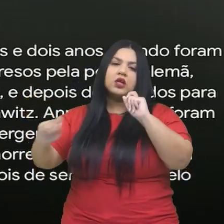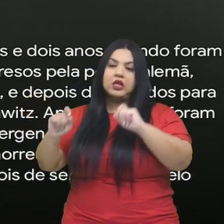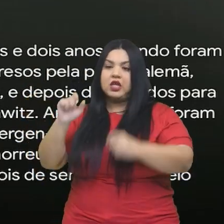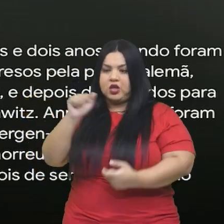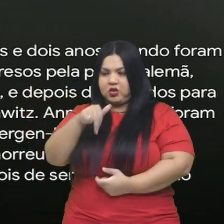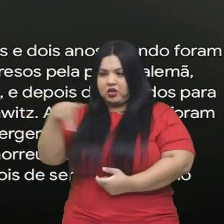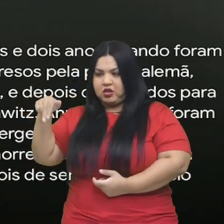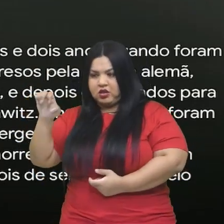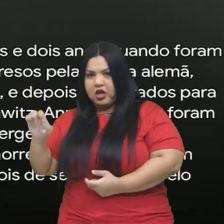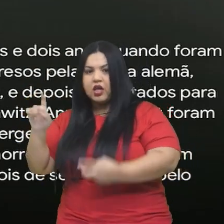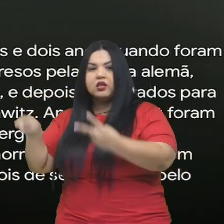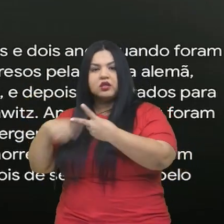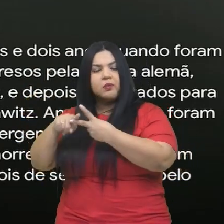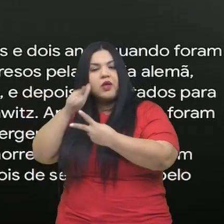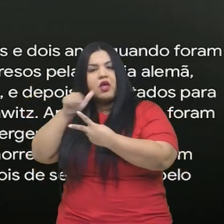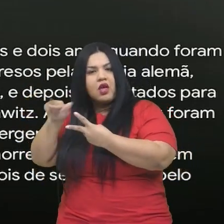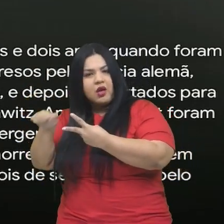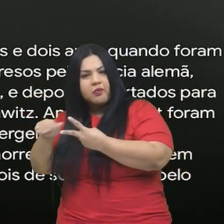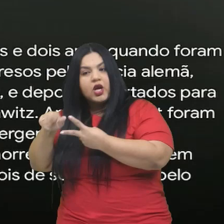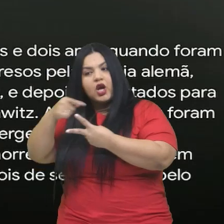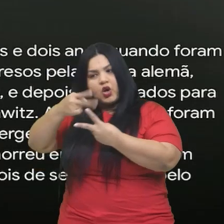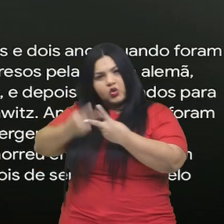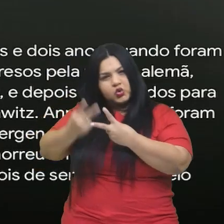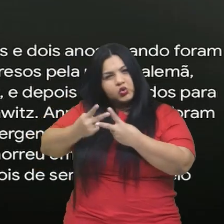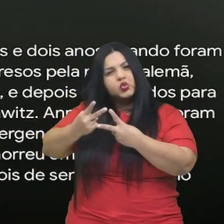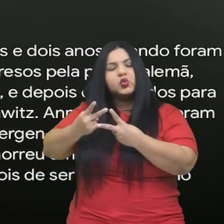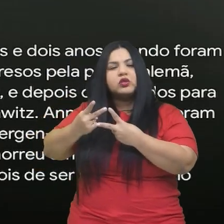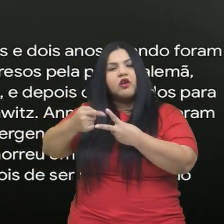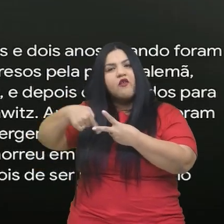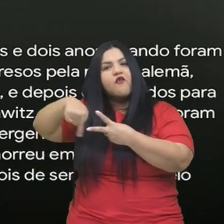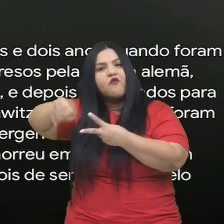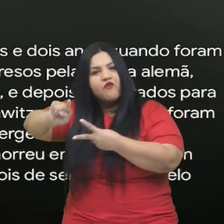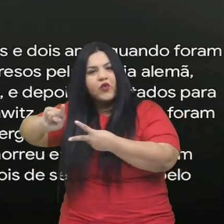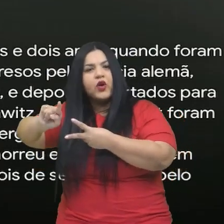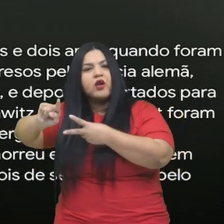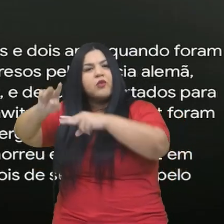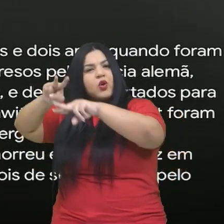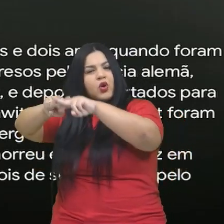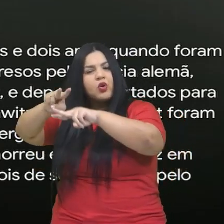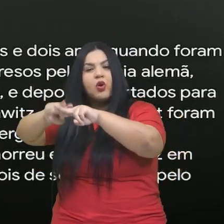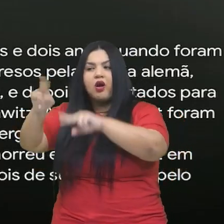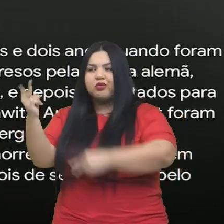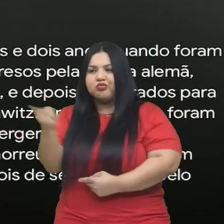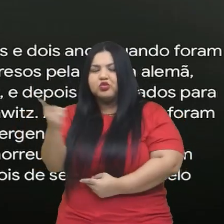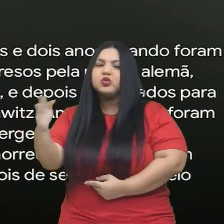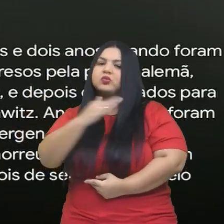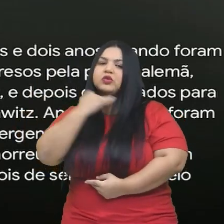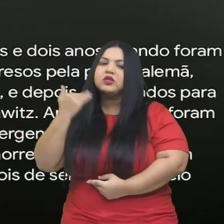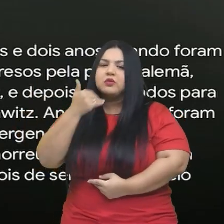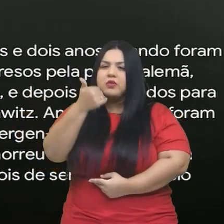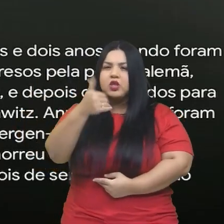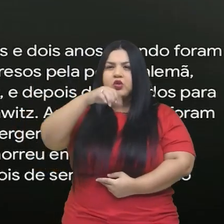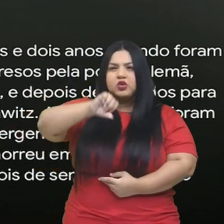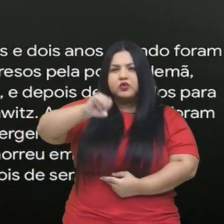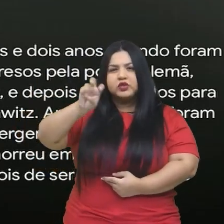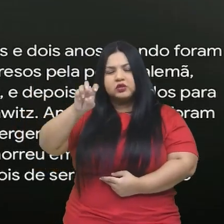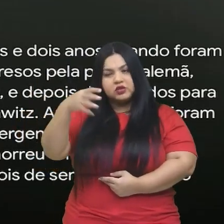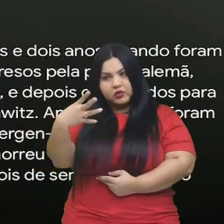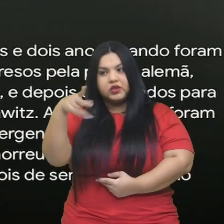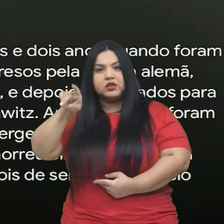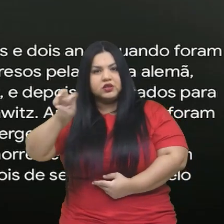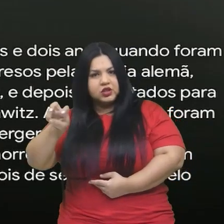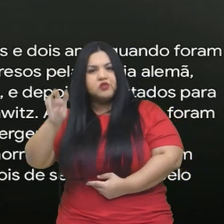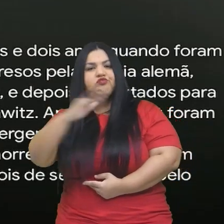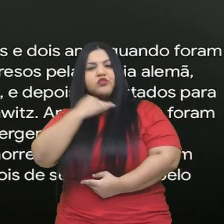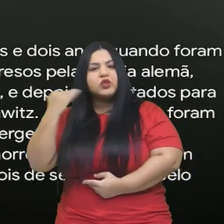Margot foram enviadas para o campo de concentração de Bergen-Belsen, onde morreram em 1945. Né?